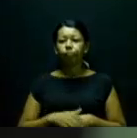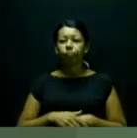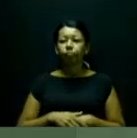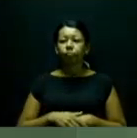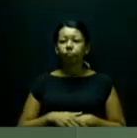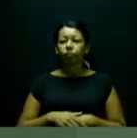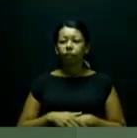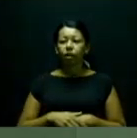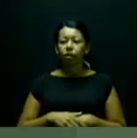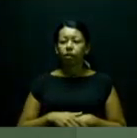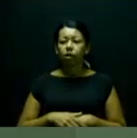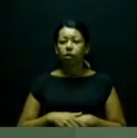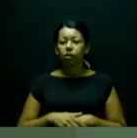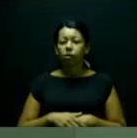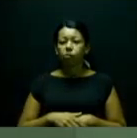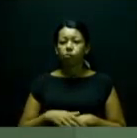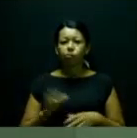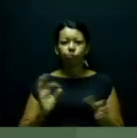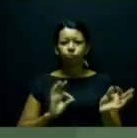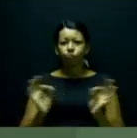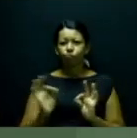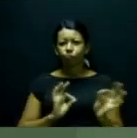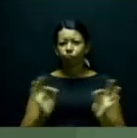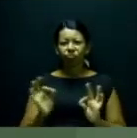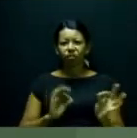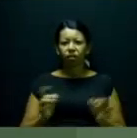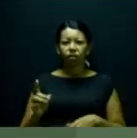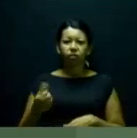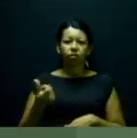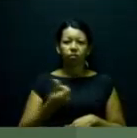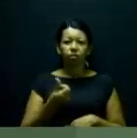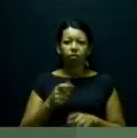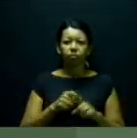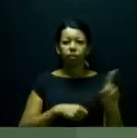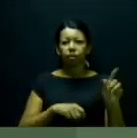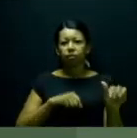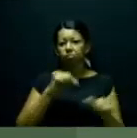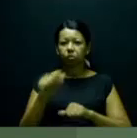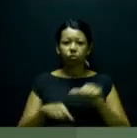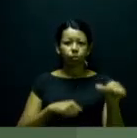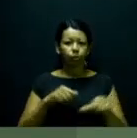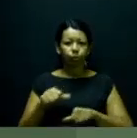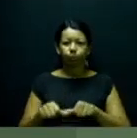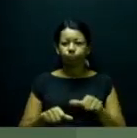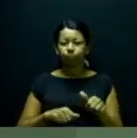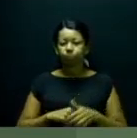e nada durante esses 6 meses aí mudou.